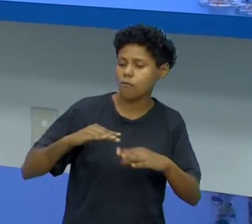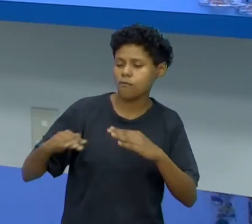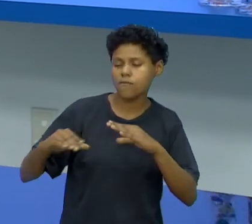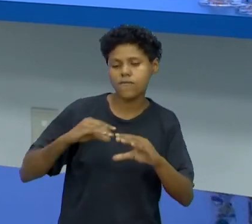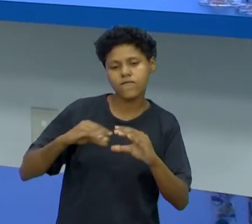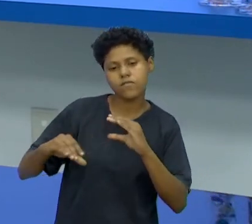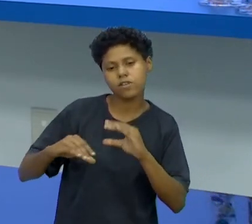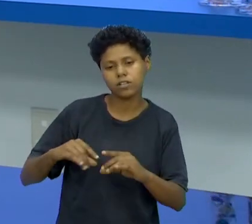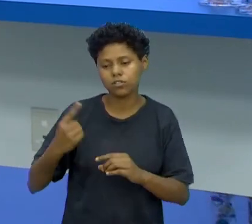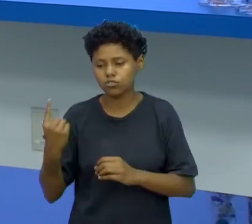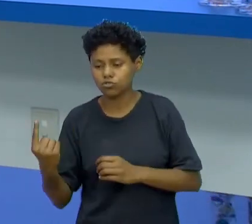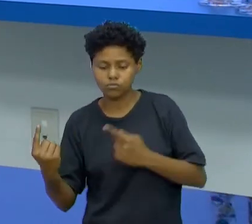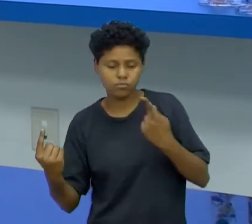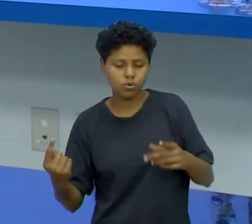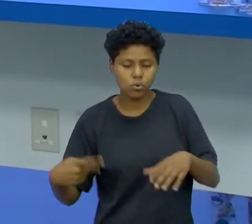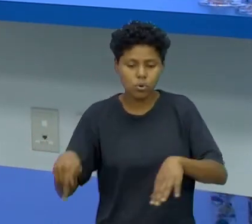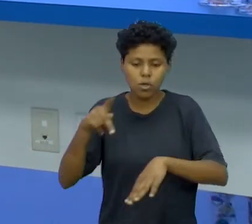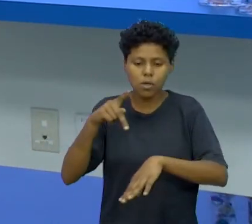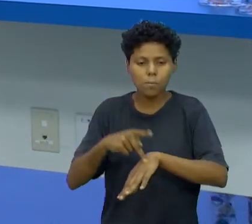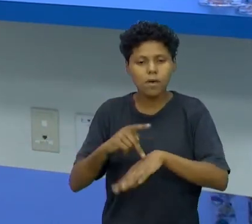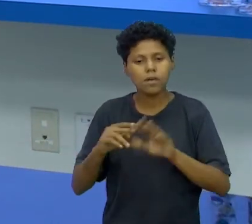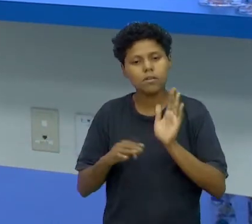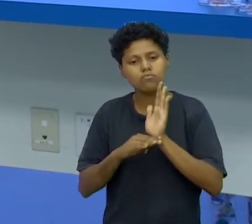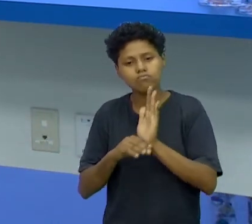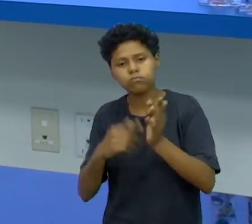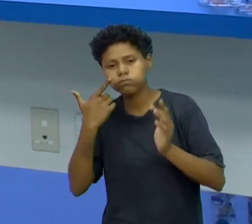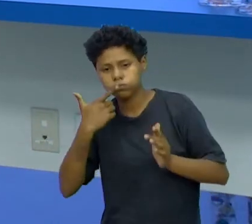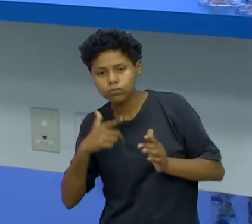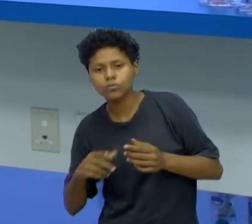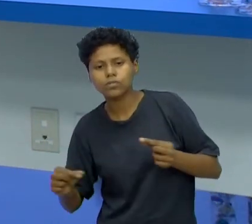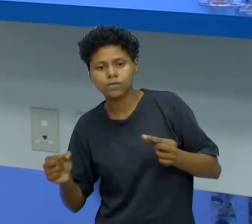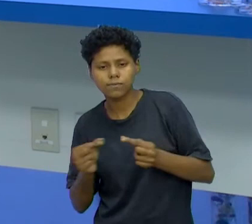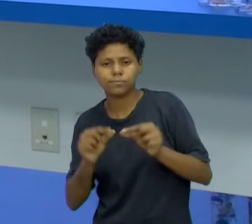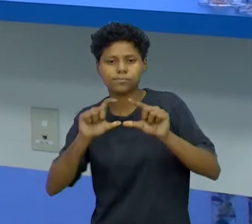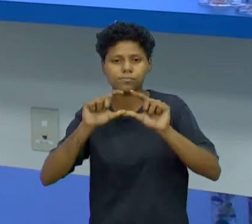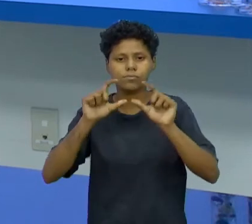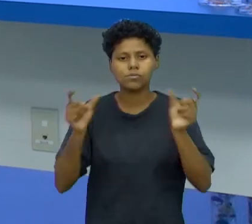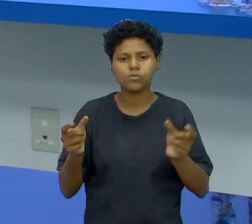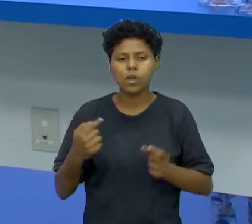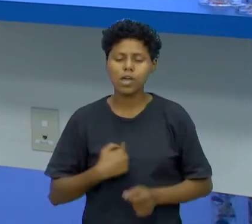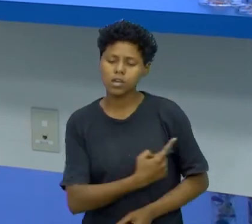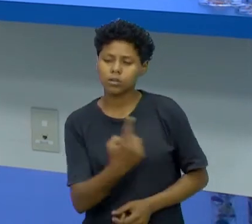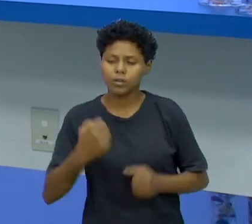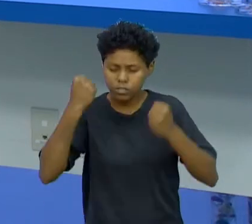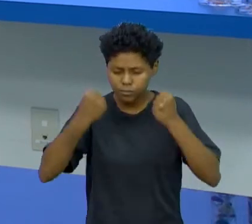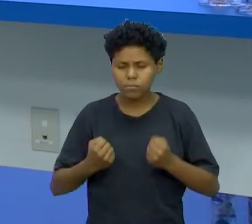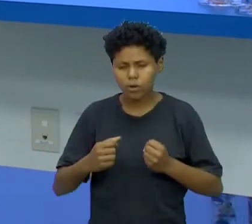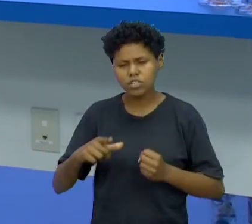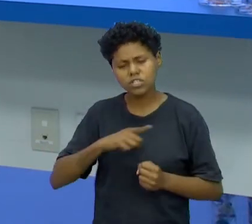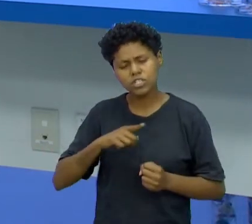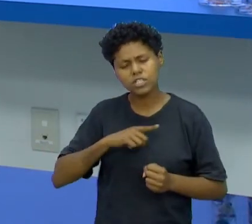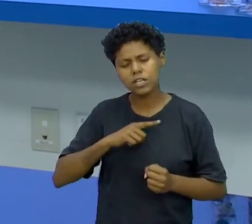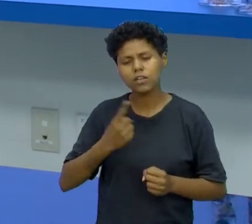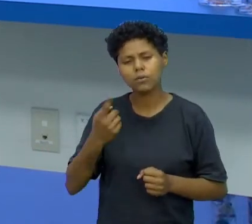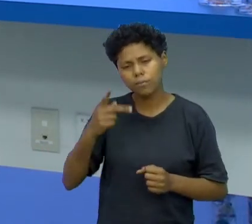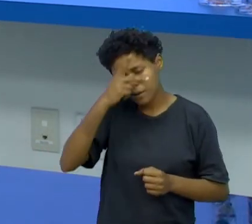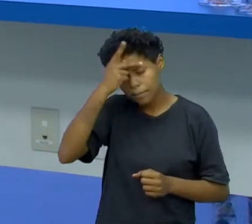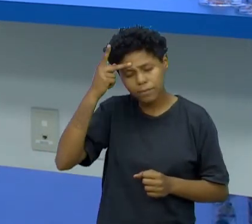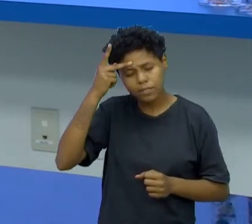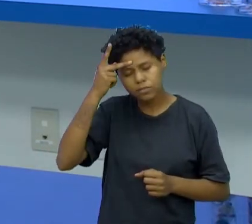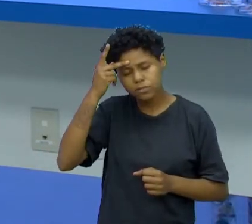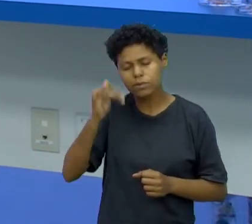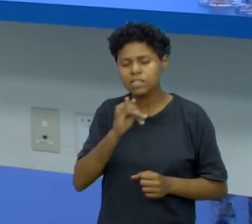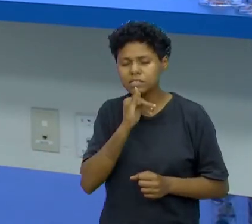gente levar isso até num equilíbrio da vida. A gente pode ter até uma liderança, a gente pode ter uma pessoa que é líder, uma pessoa que tem